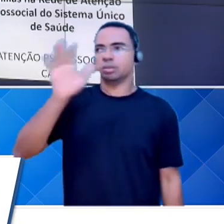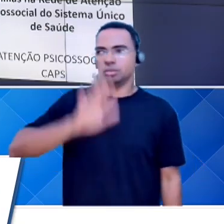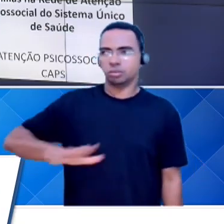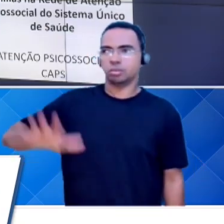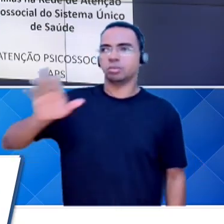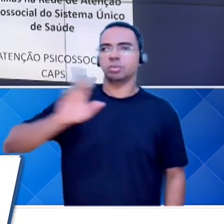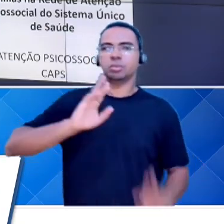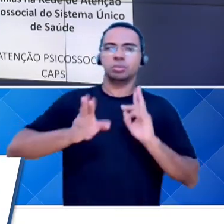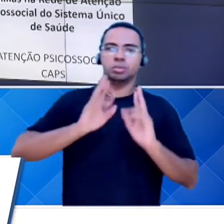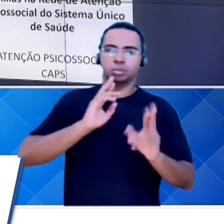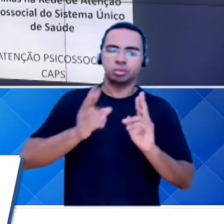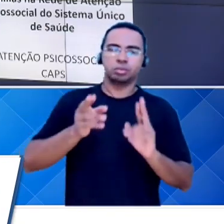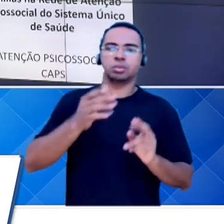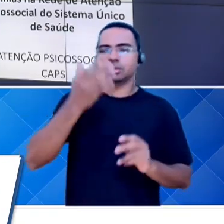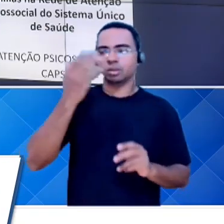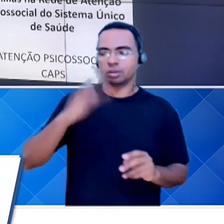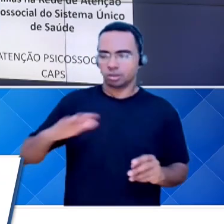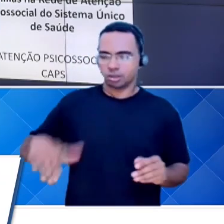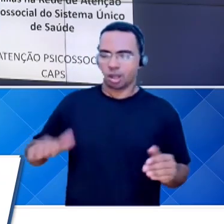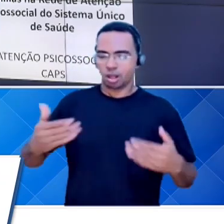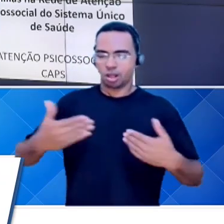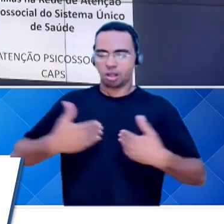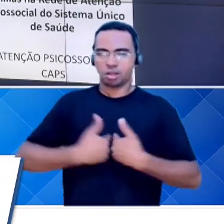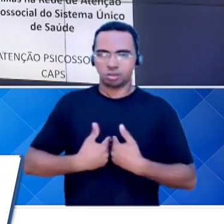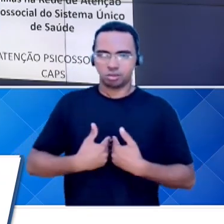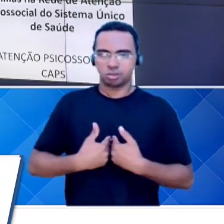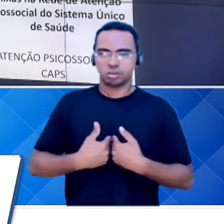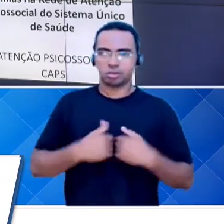ao tratamento para as crianças com autismo. Próximo.